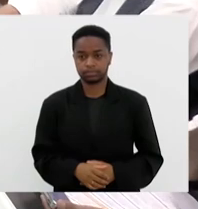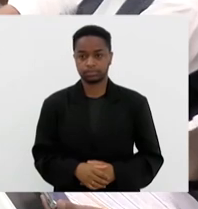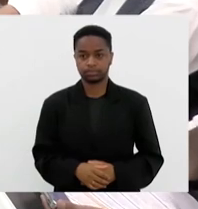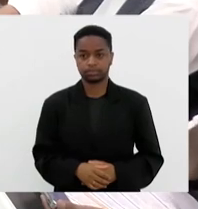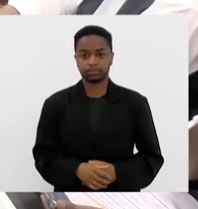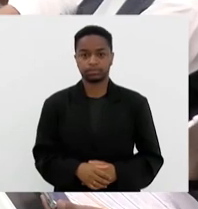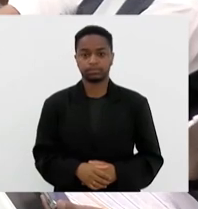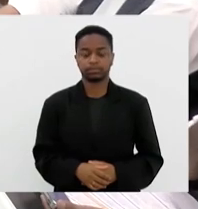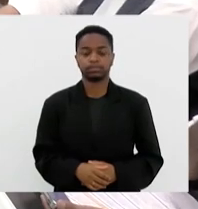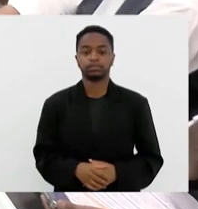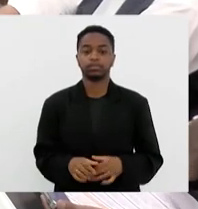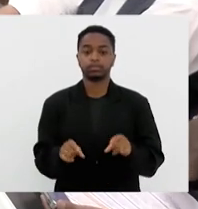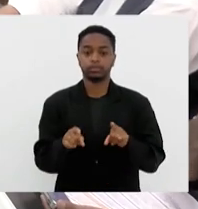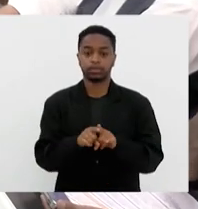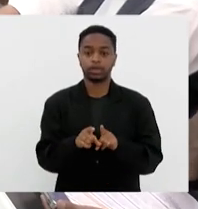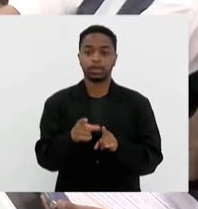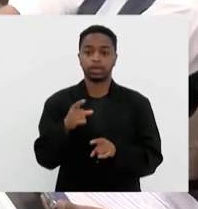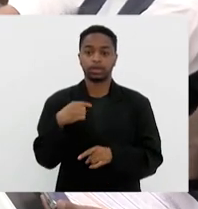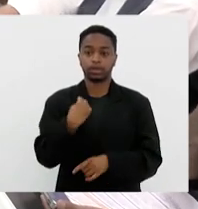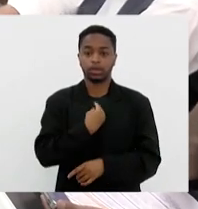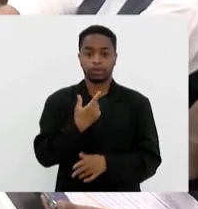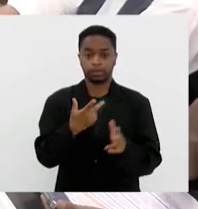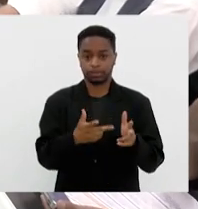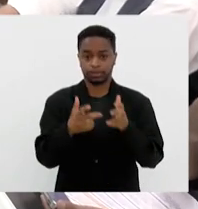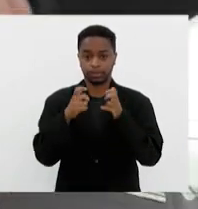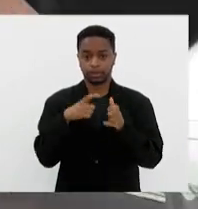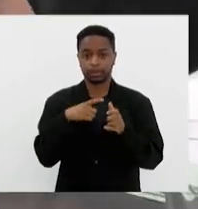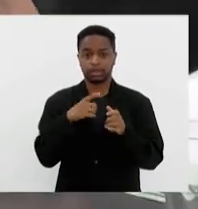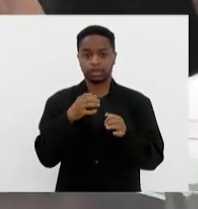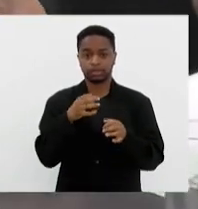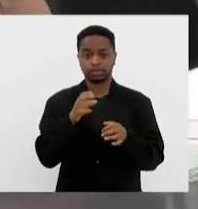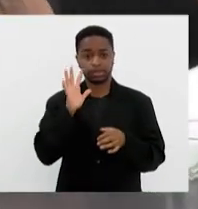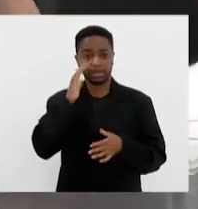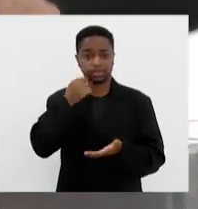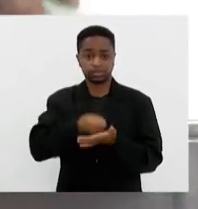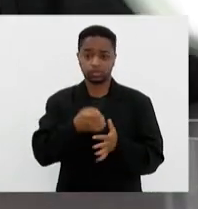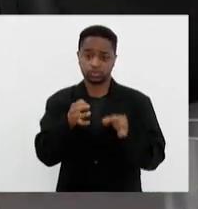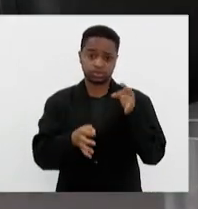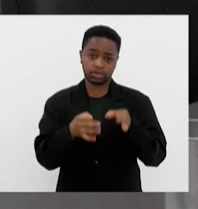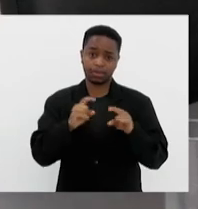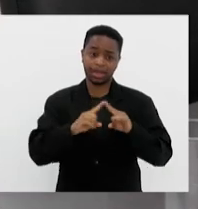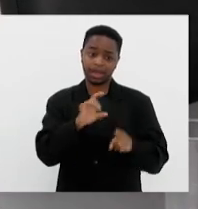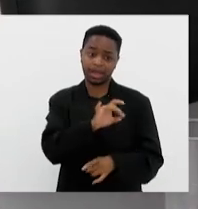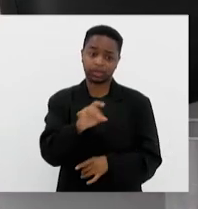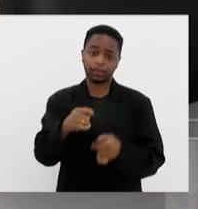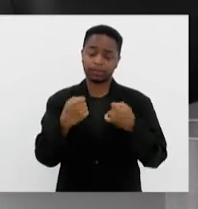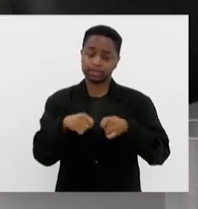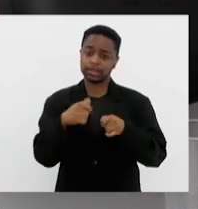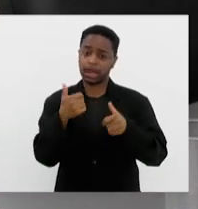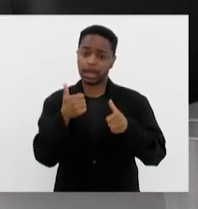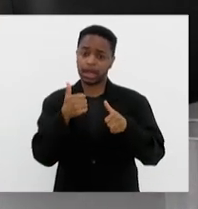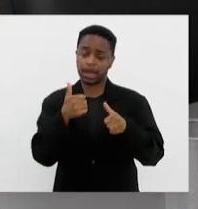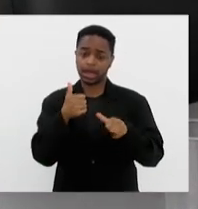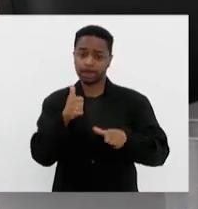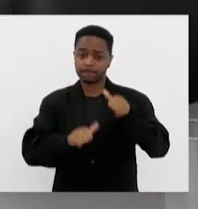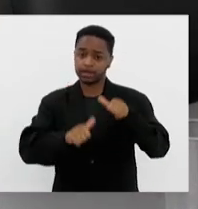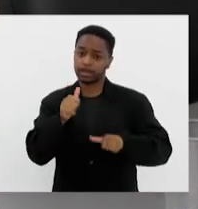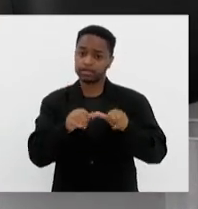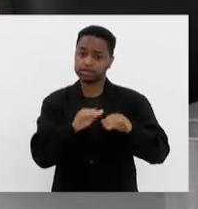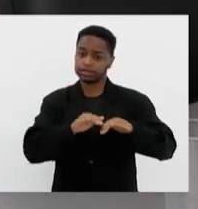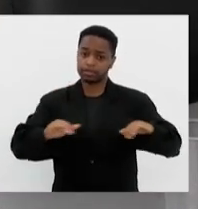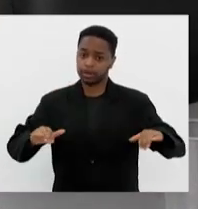observação de ter sido fruto de decisões judiciais e tal, mas caso a caso tem que ser analisado com caso. Às vezes não